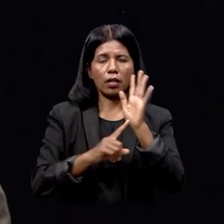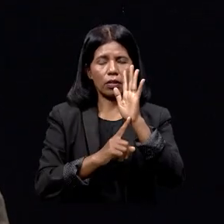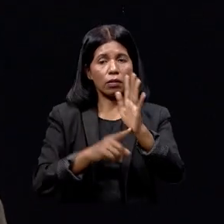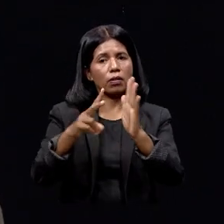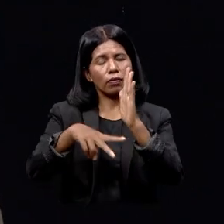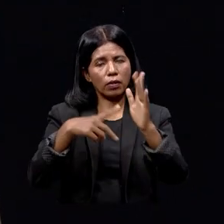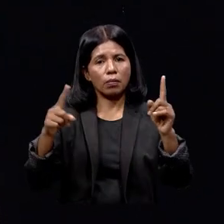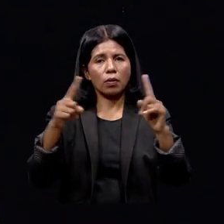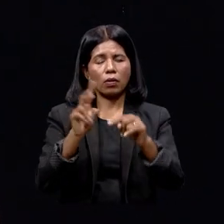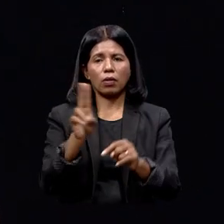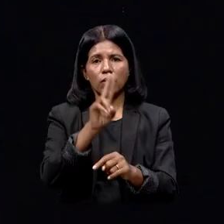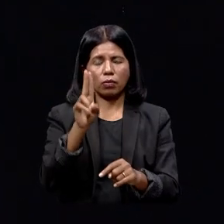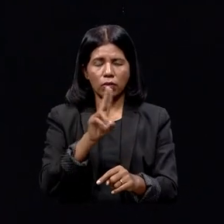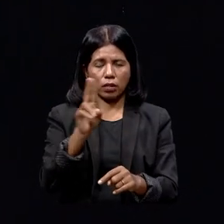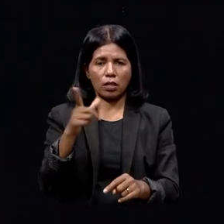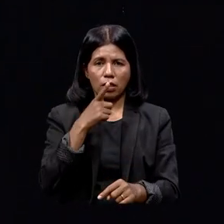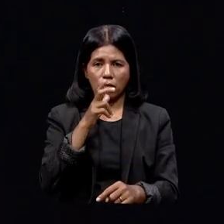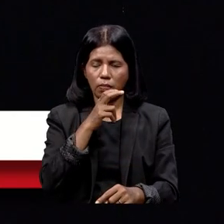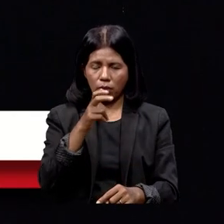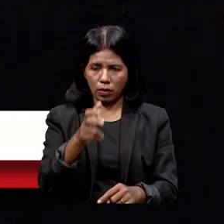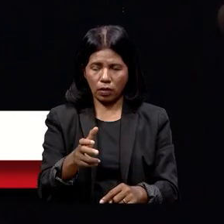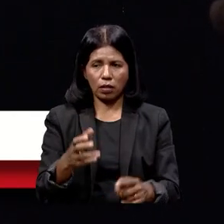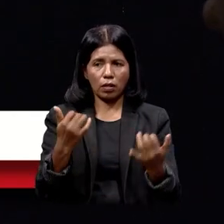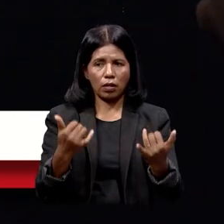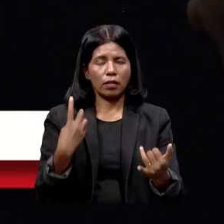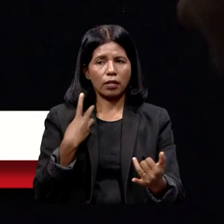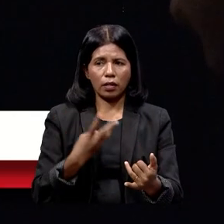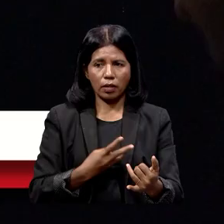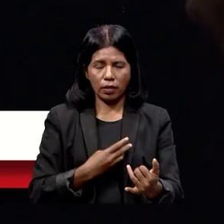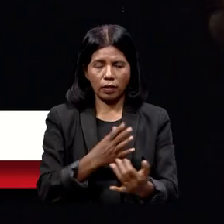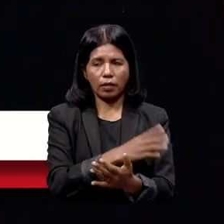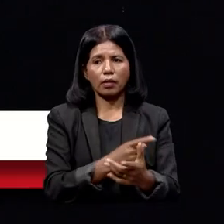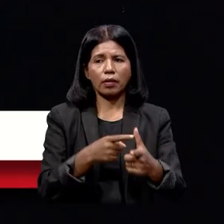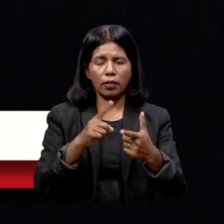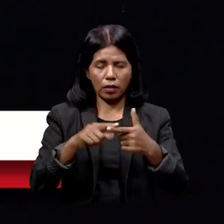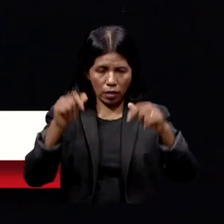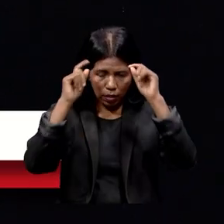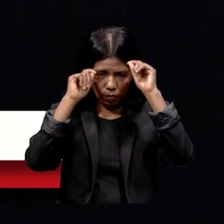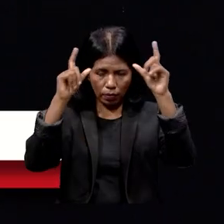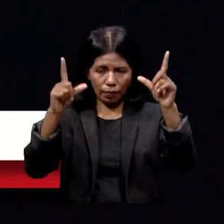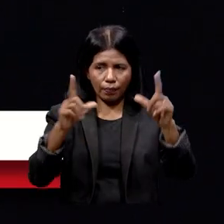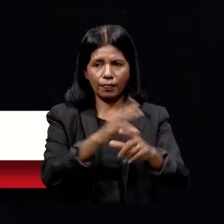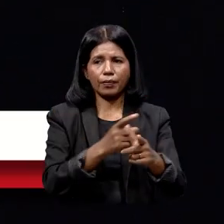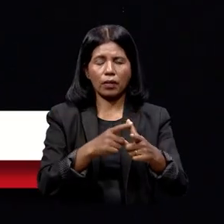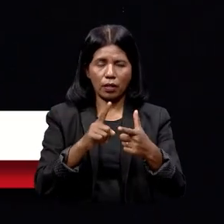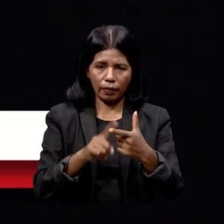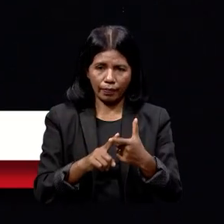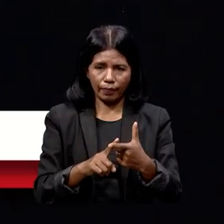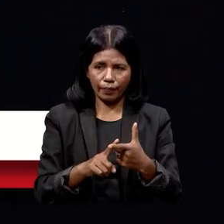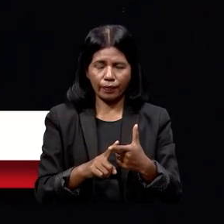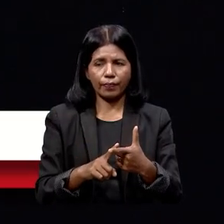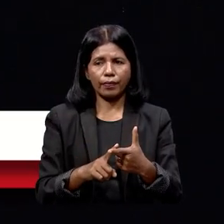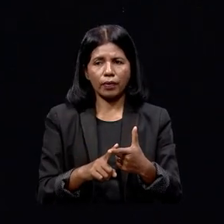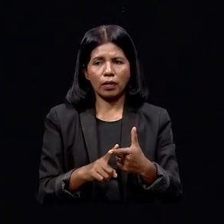portuguesa. Este, neste caso, um filme de estreia aqui em Timor e que ganhou